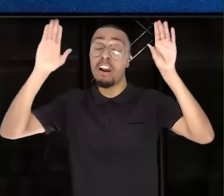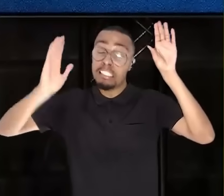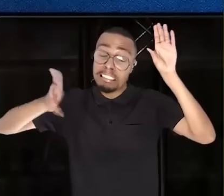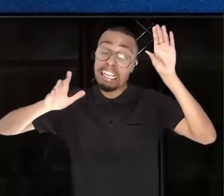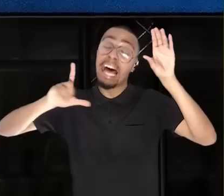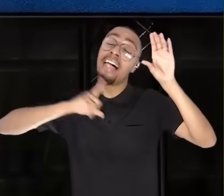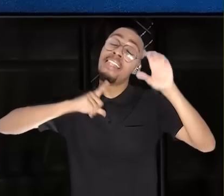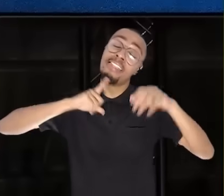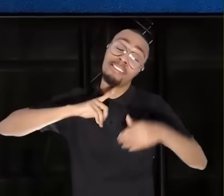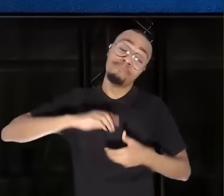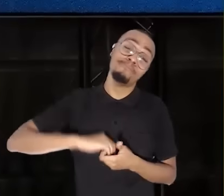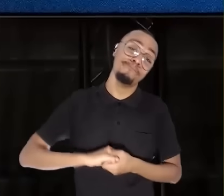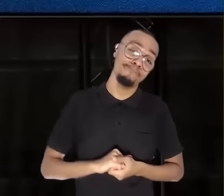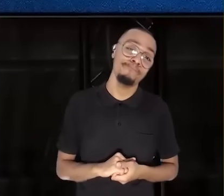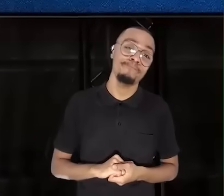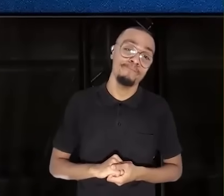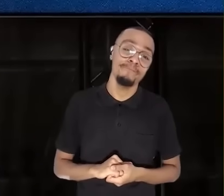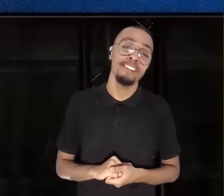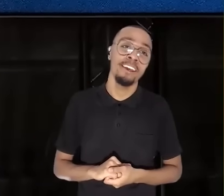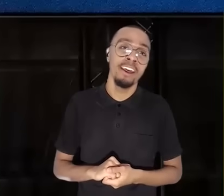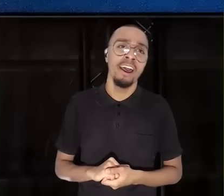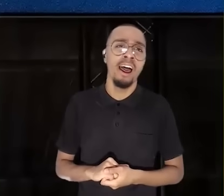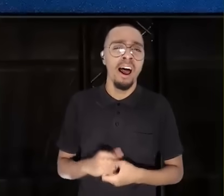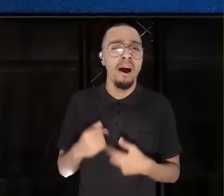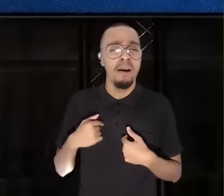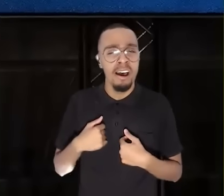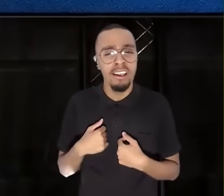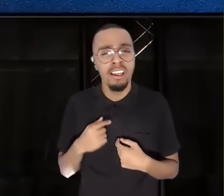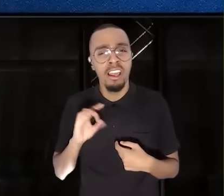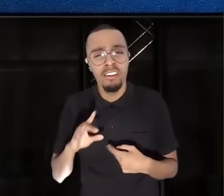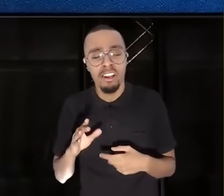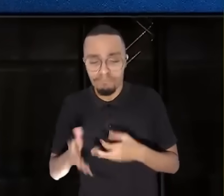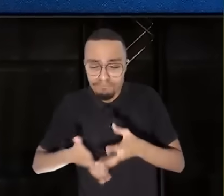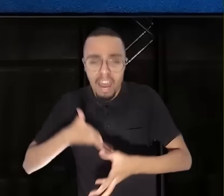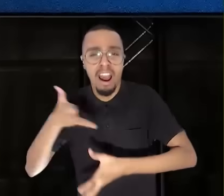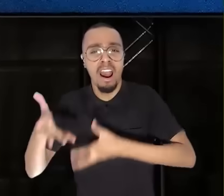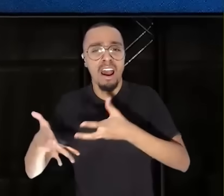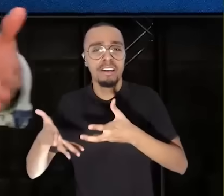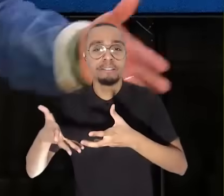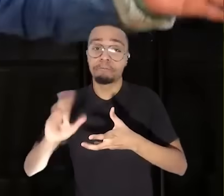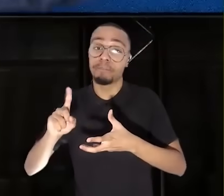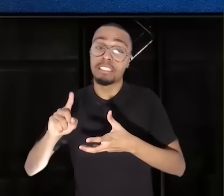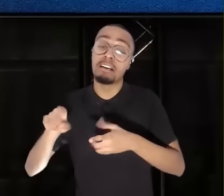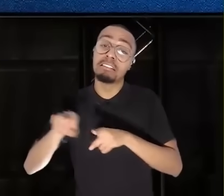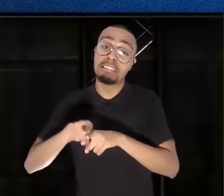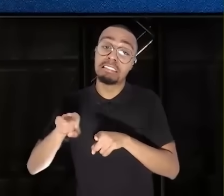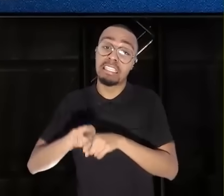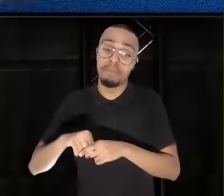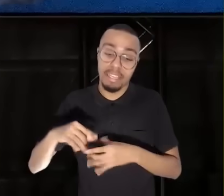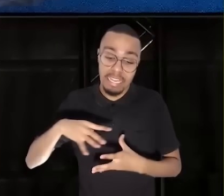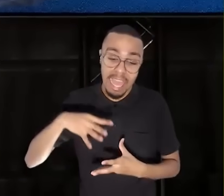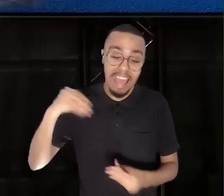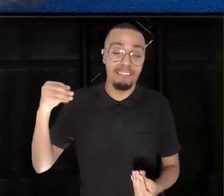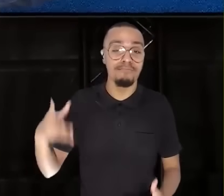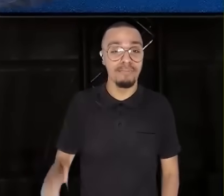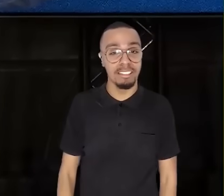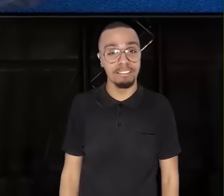não é falar apenas com a boca, é falar com a alma, é levantar minhas